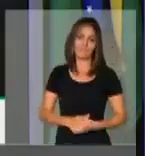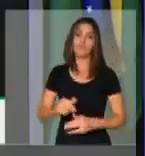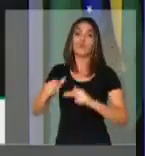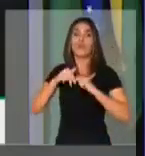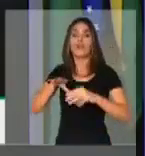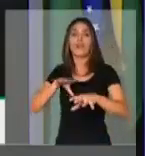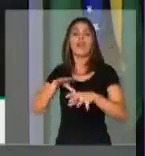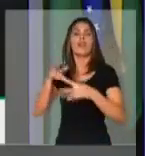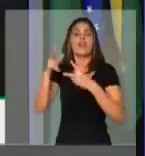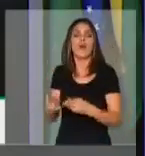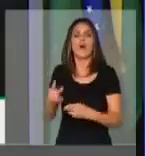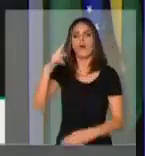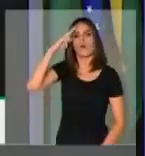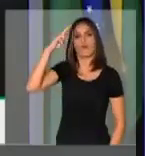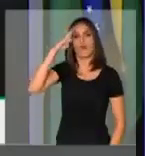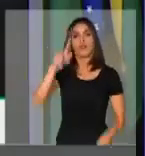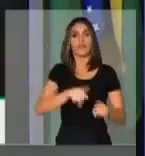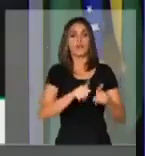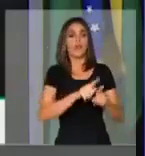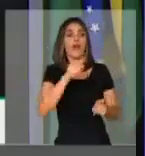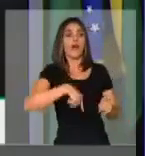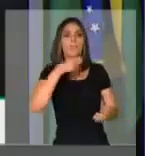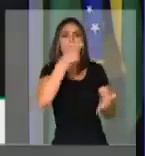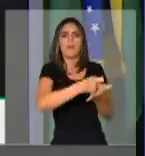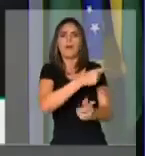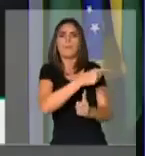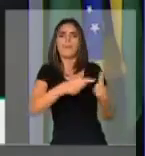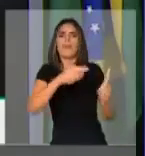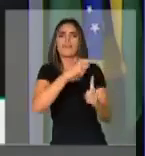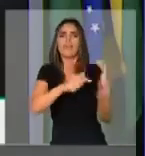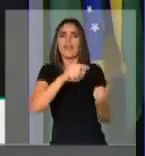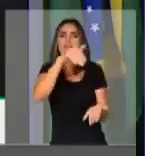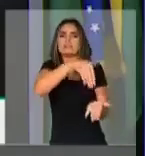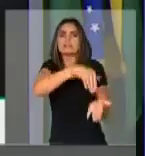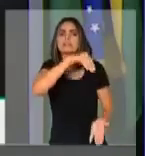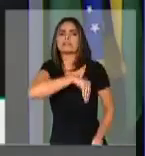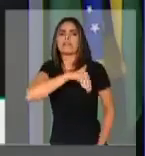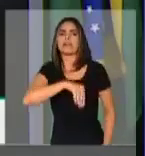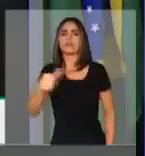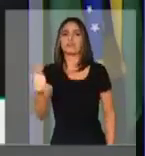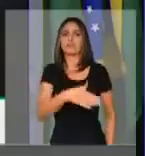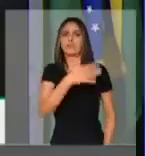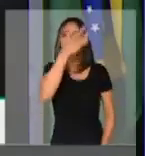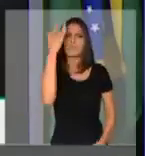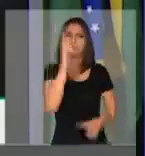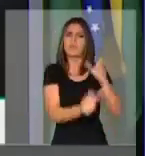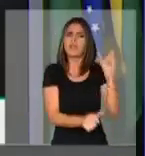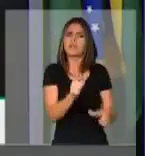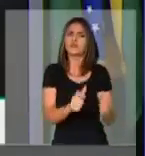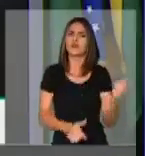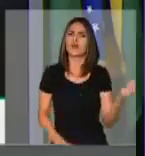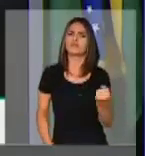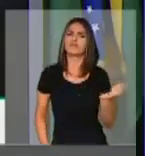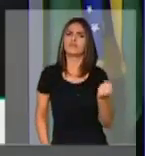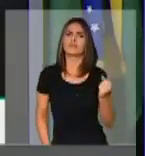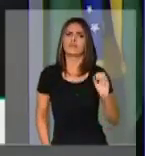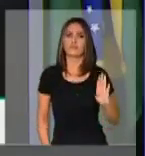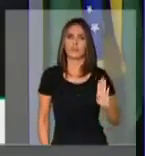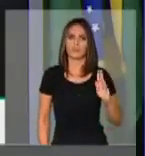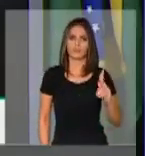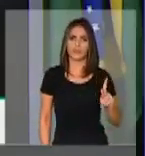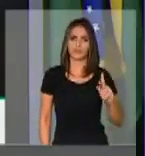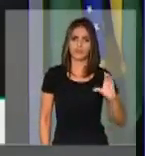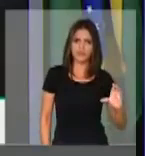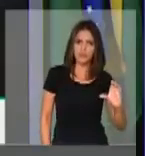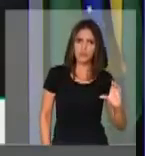reforma geral estabelece o pagamento de menos da metade de um salário mínimo para os brasileiros mais carentes que recebem o benefício da